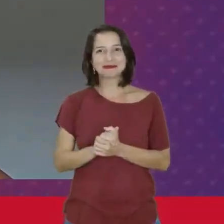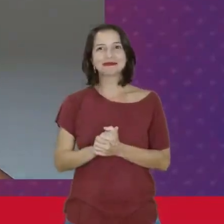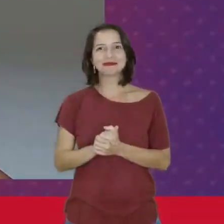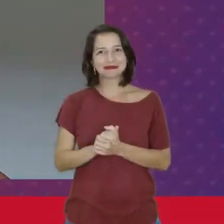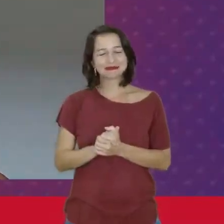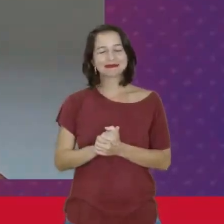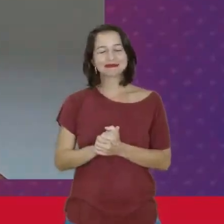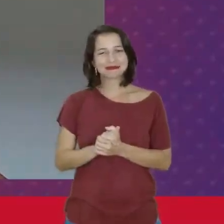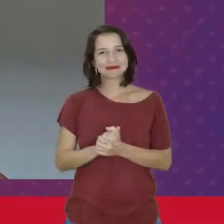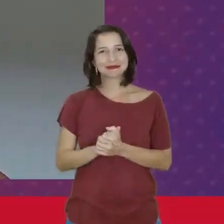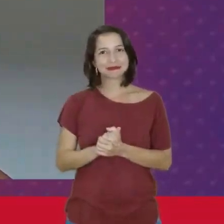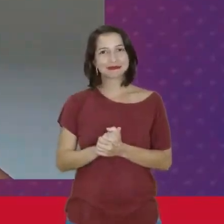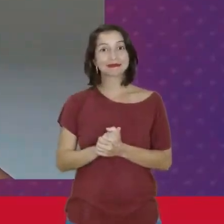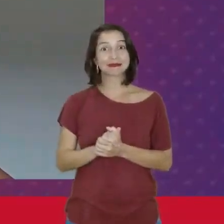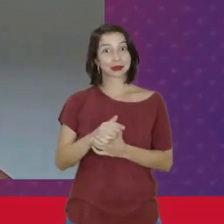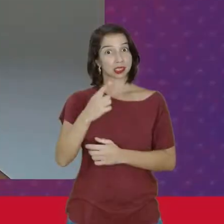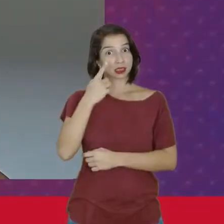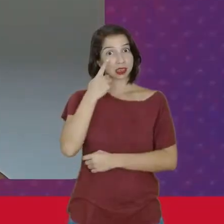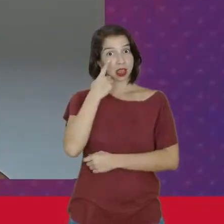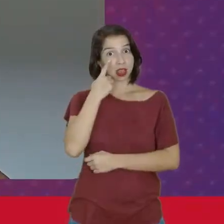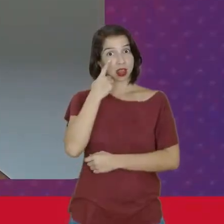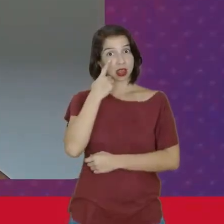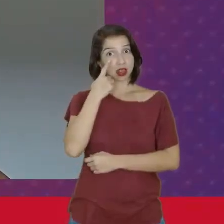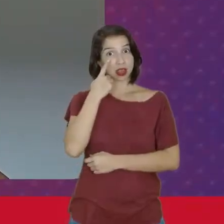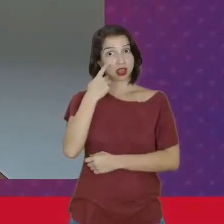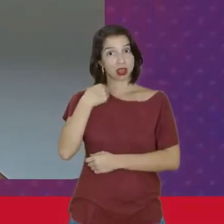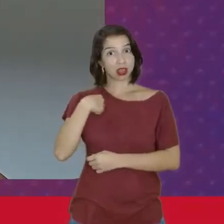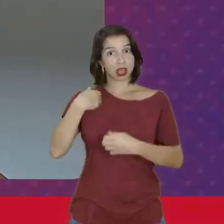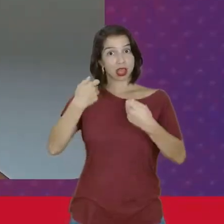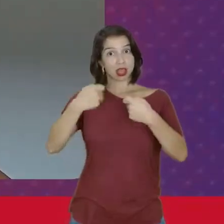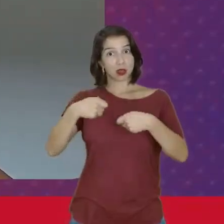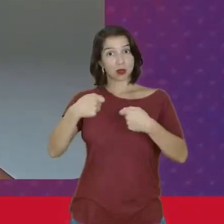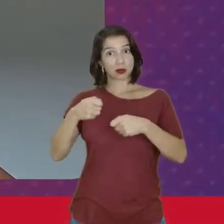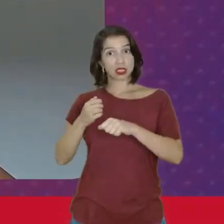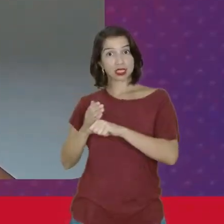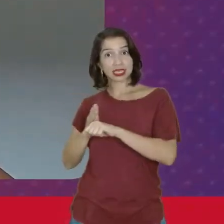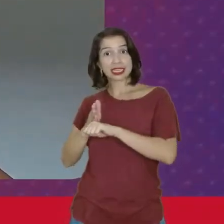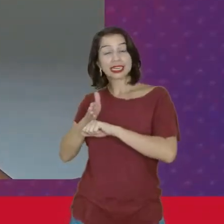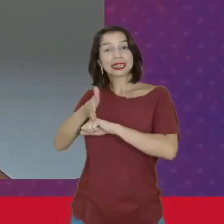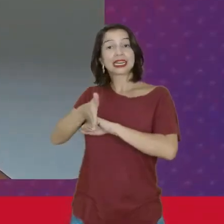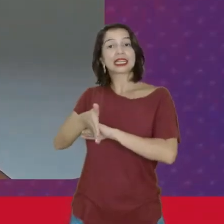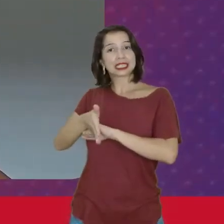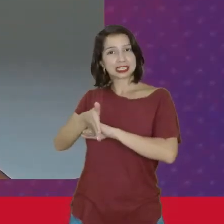E detalhe, tive que ingressar no programa de ensino integral.